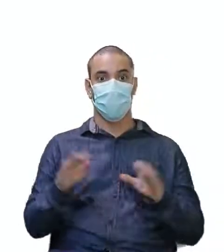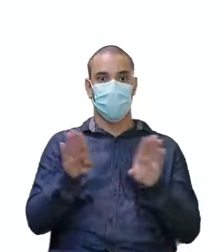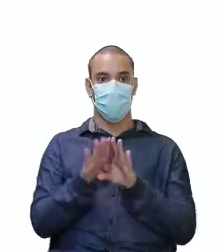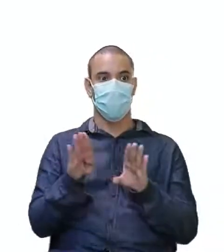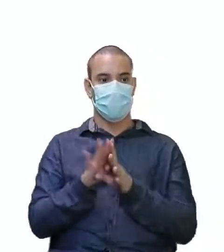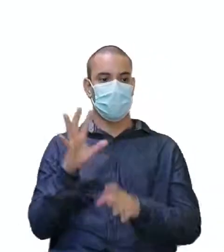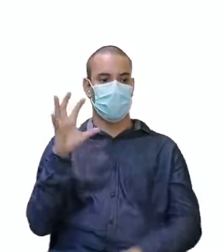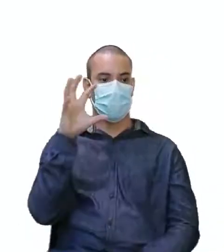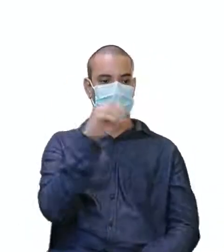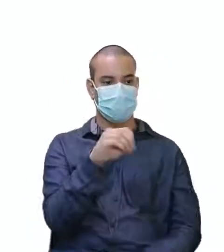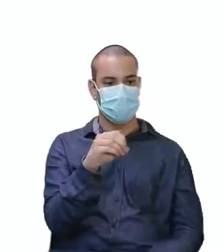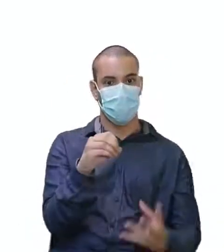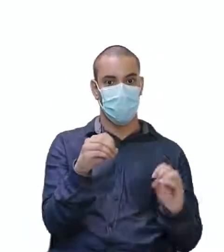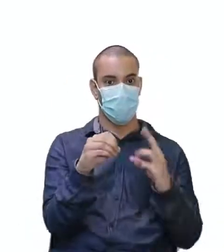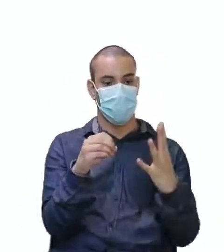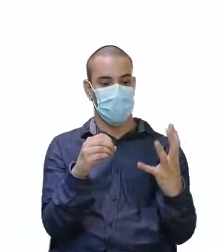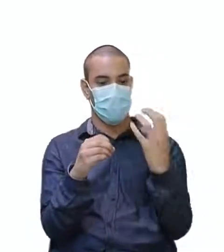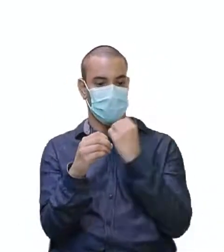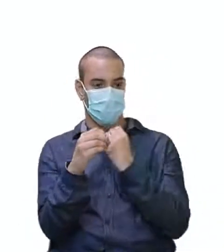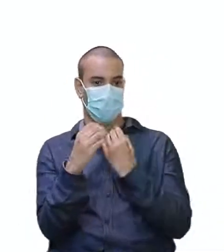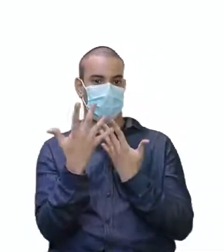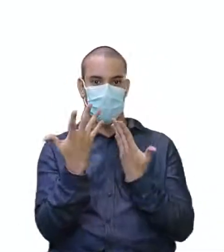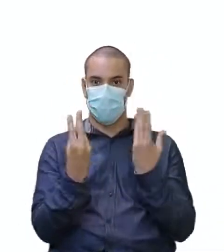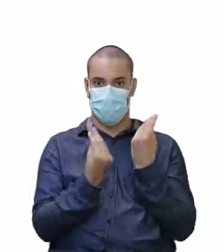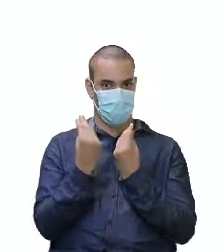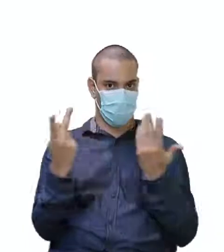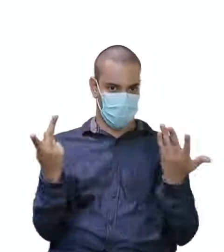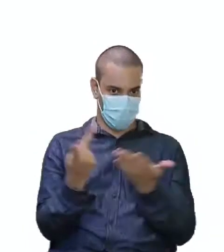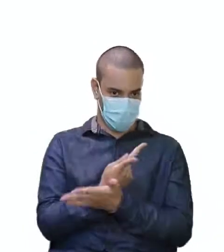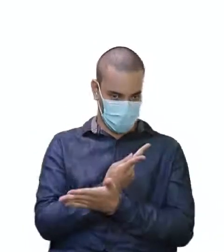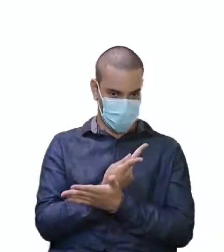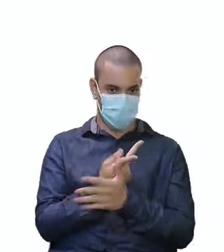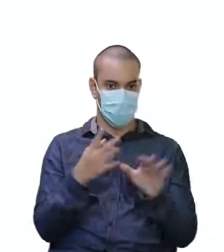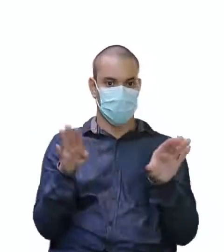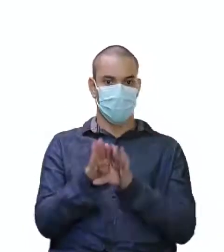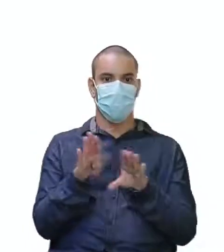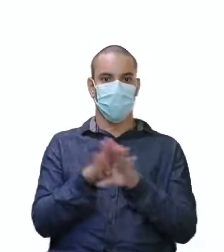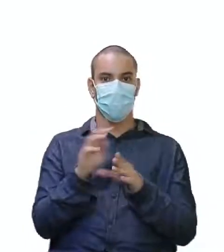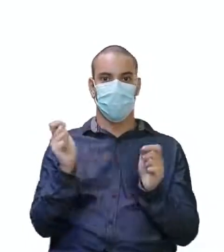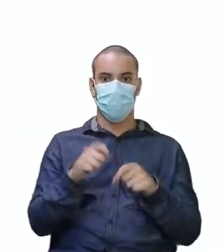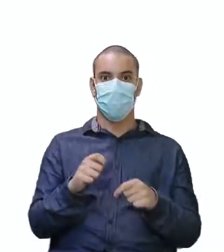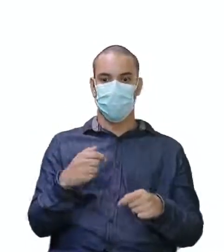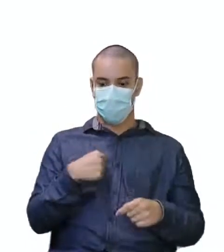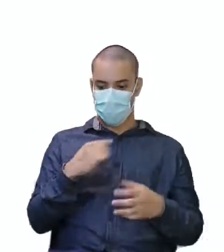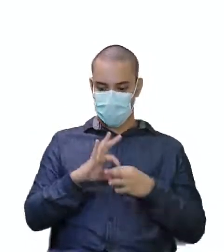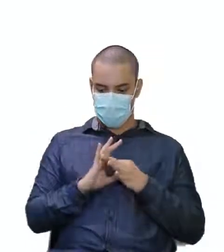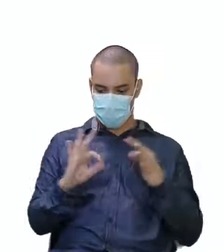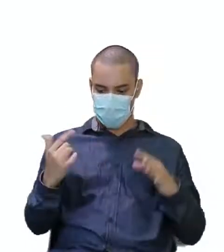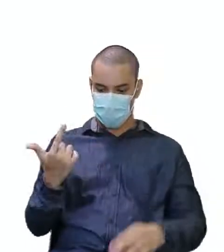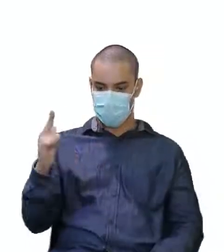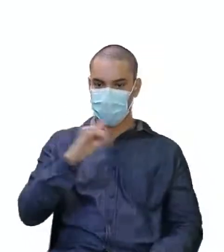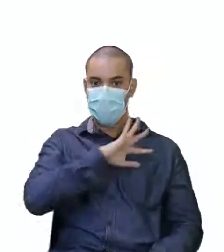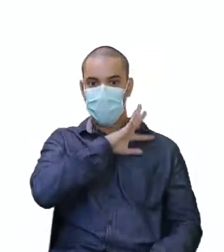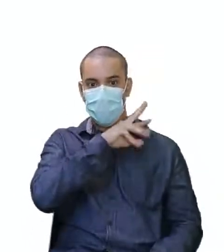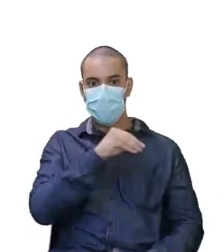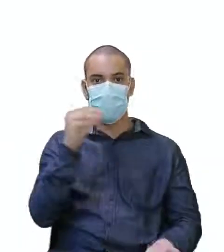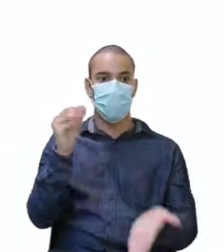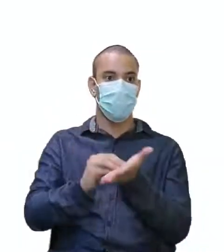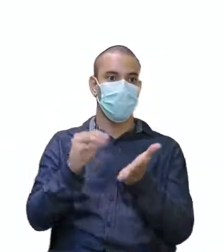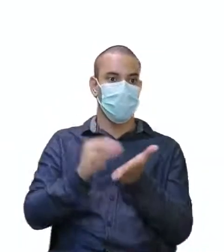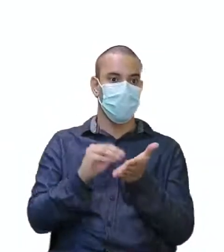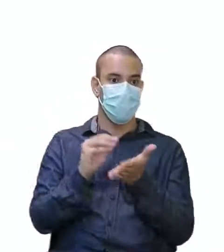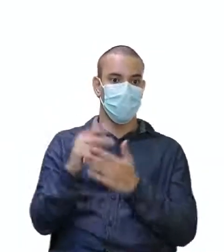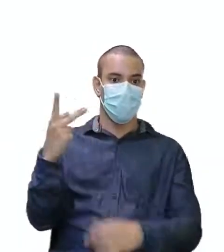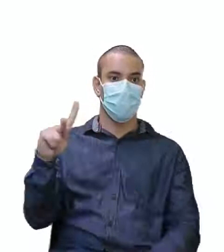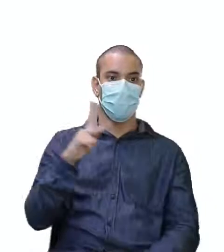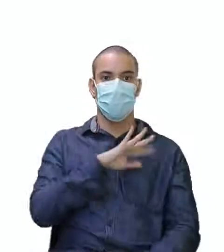predação, ou seja, ele se alimenta de outros animais, né? Ele serve de alimento para outros animais. A falta desse